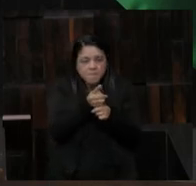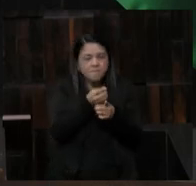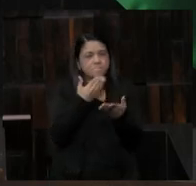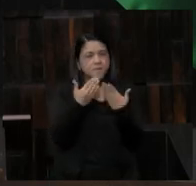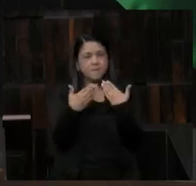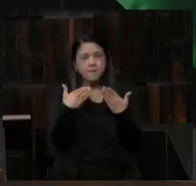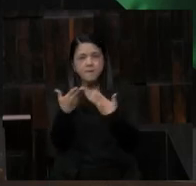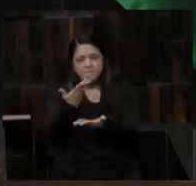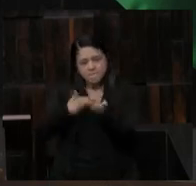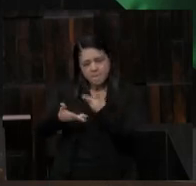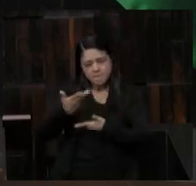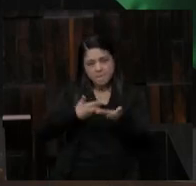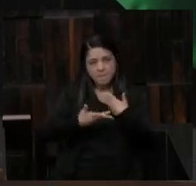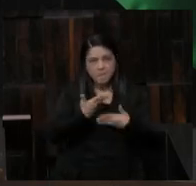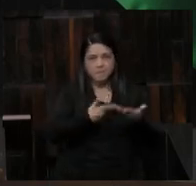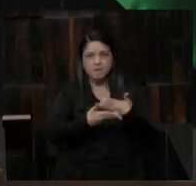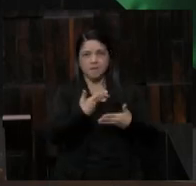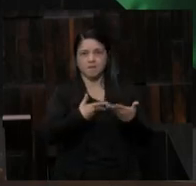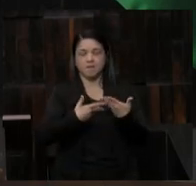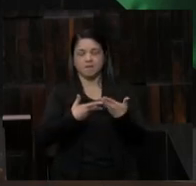conversa, a gente